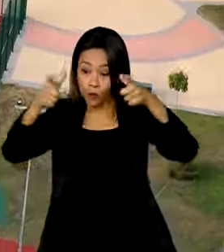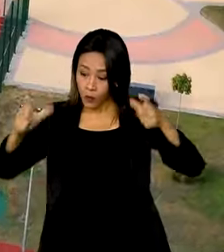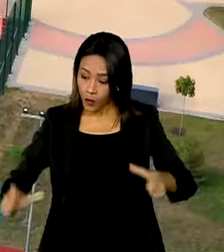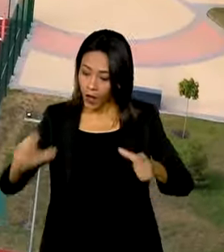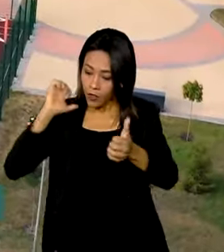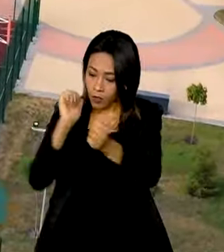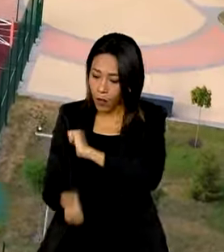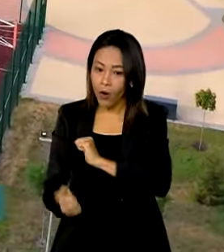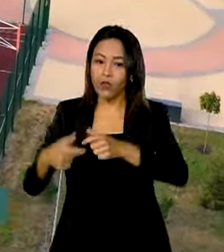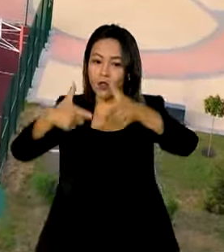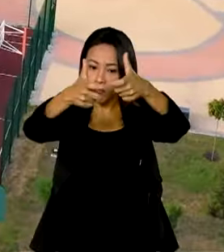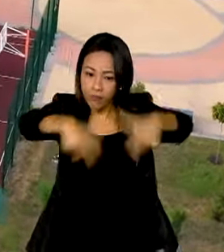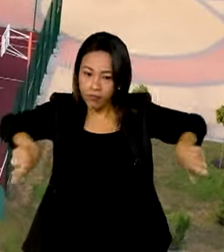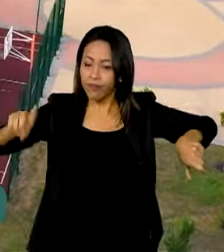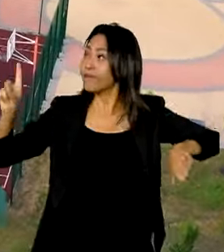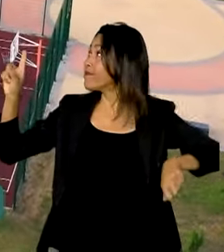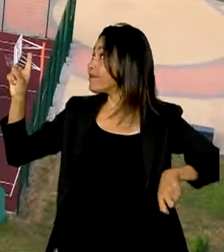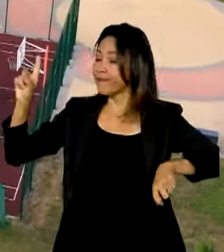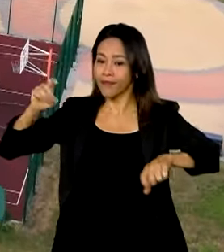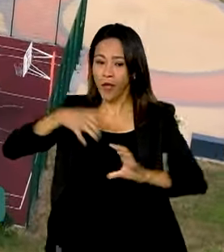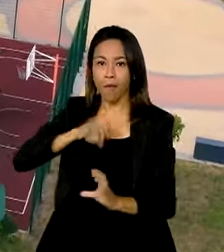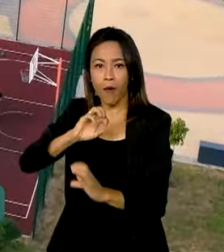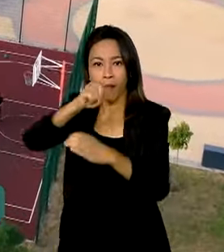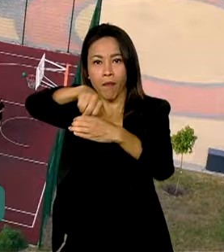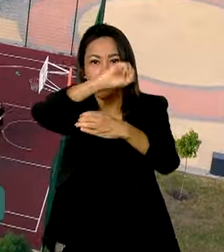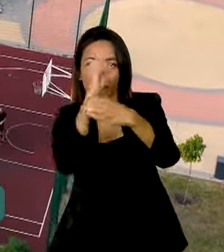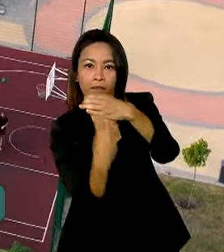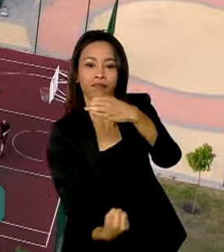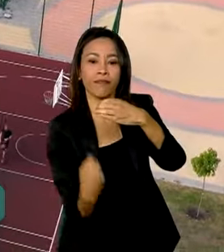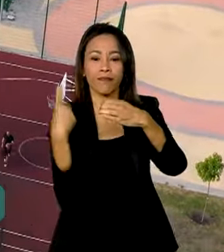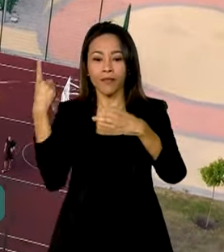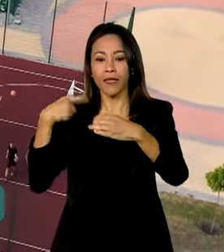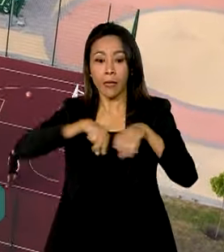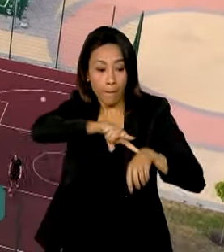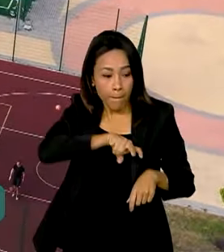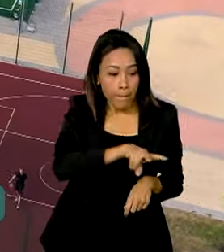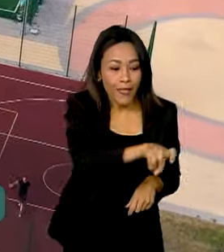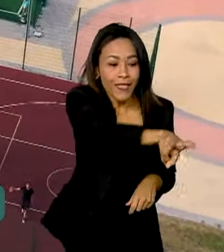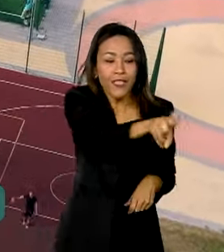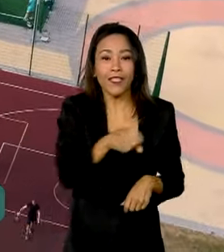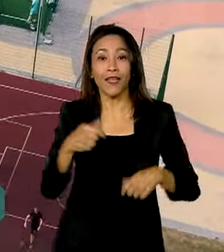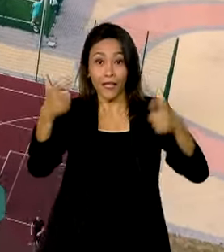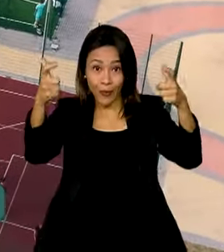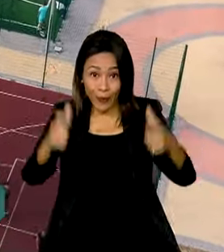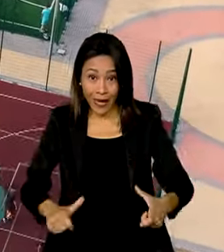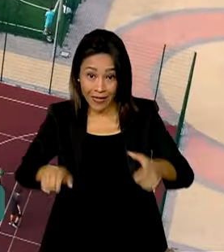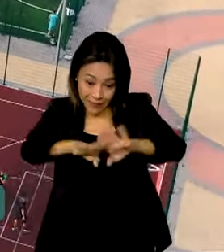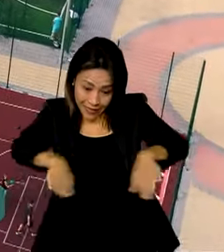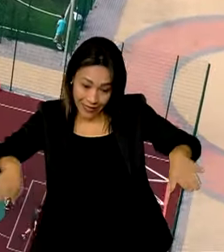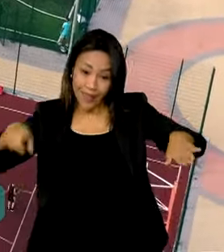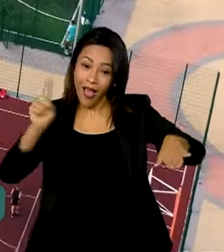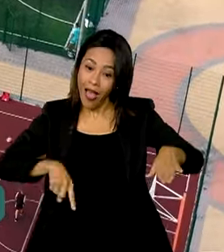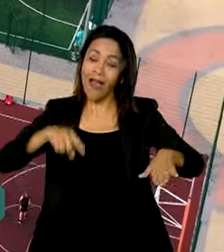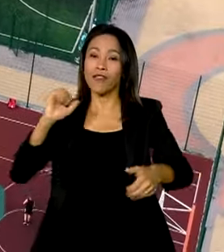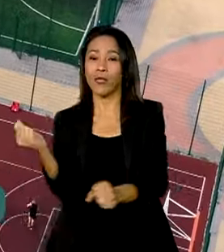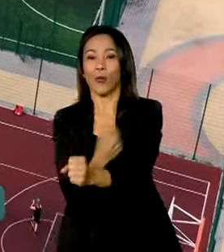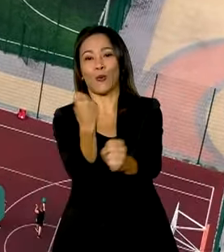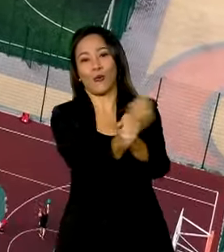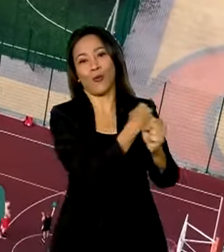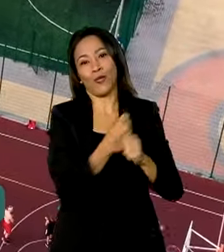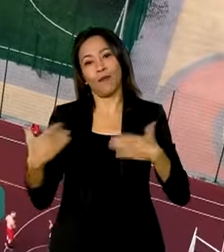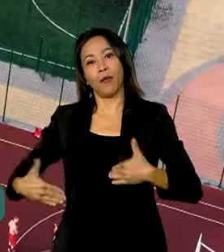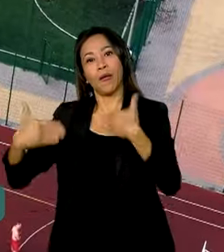comunitários. Campo de futebol, quadra de basquete, pista e espaço infantil serão construídos pelo Ministério do Esporte em áreas